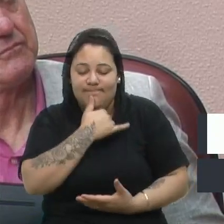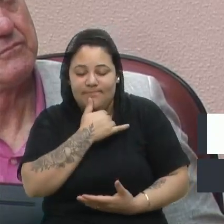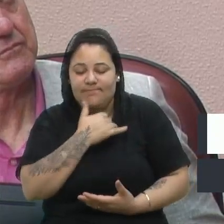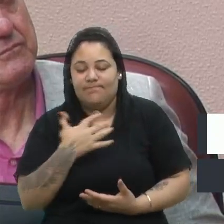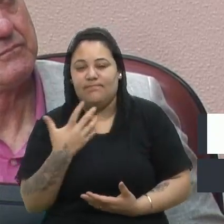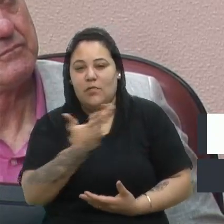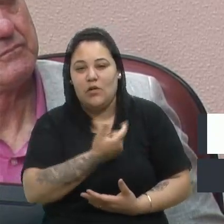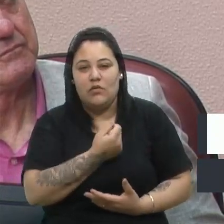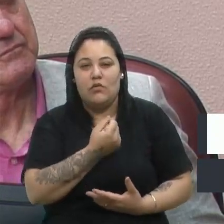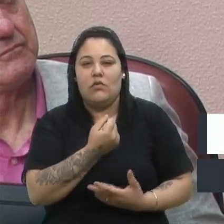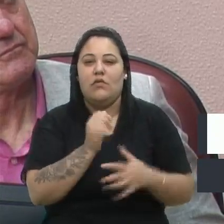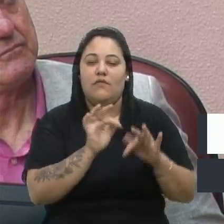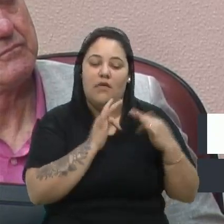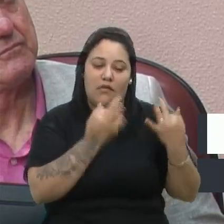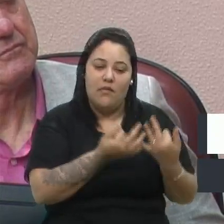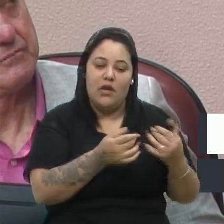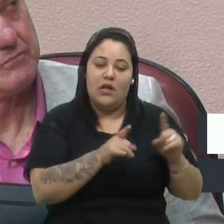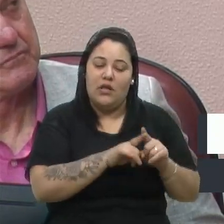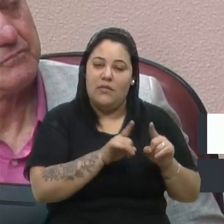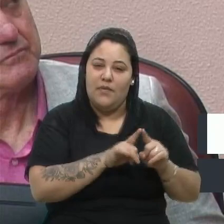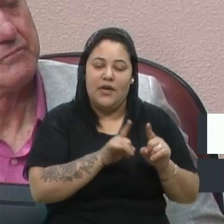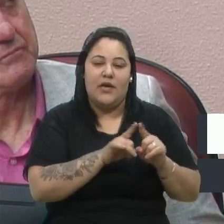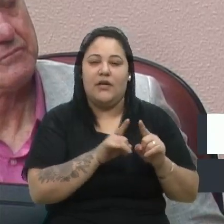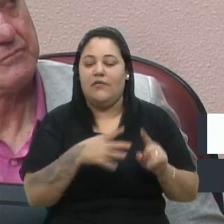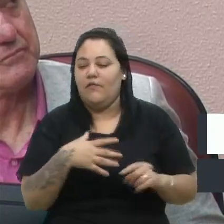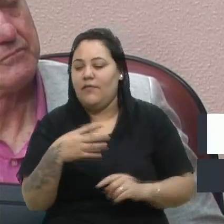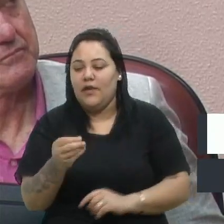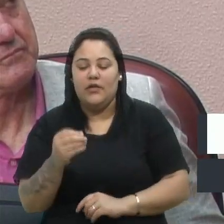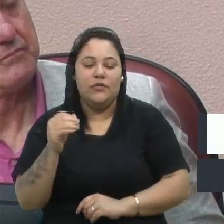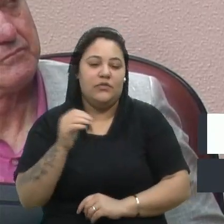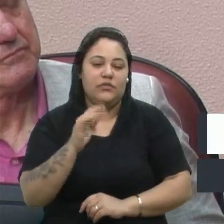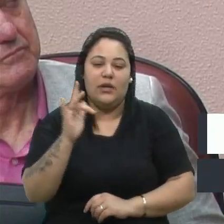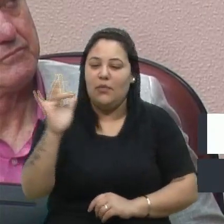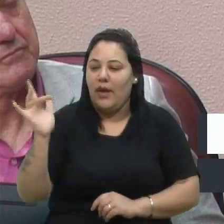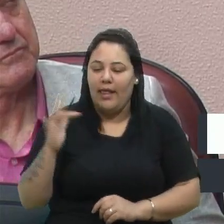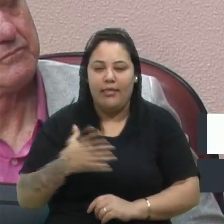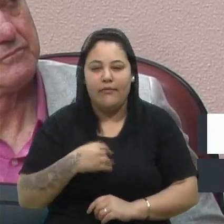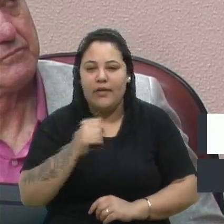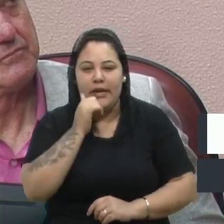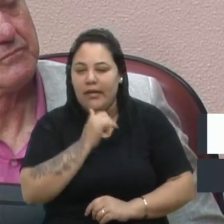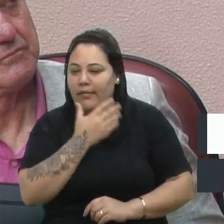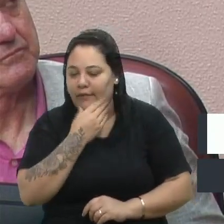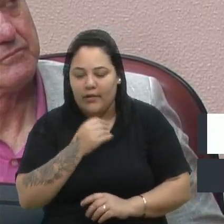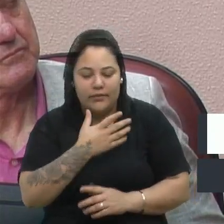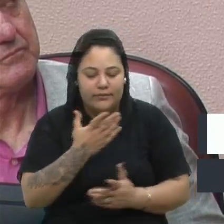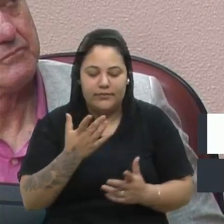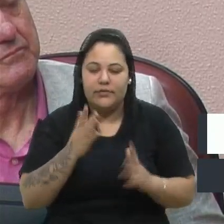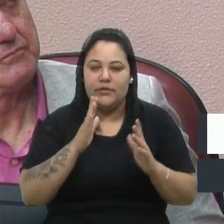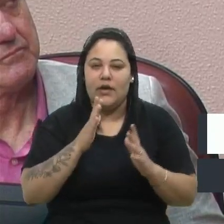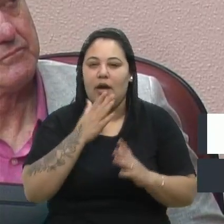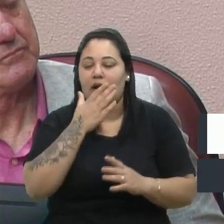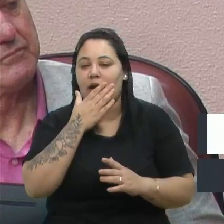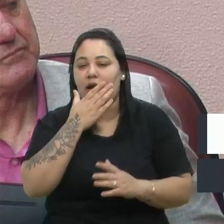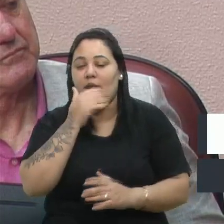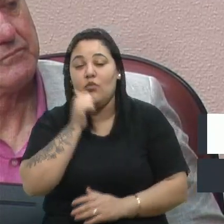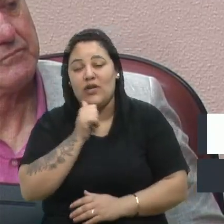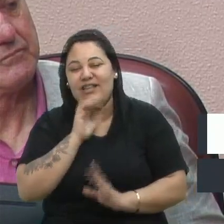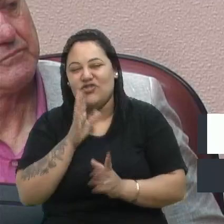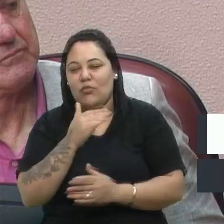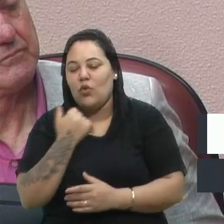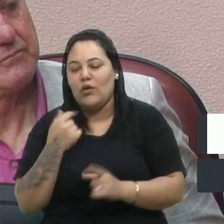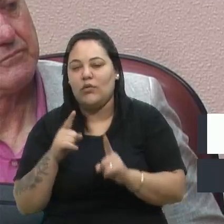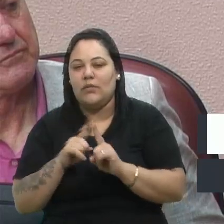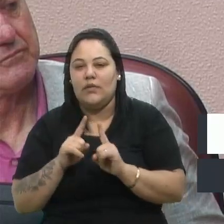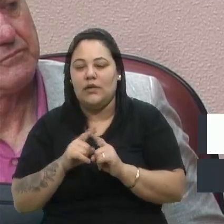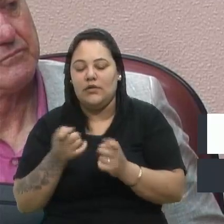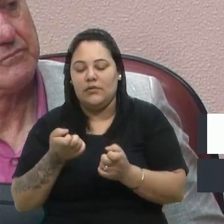família, o genro, as noras, os netos, enfim, a esposa já é falecida, né? Então, quero